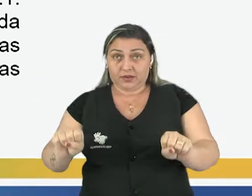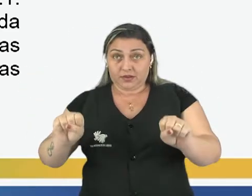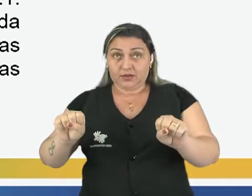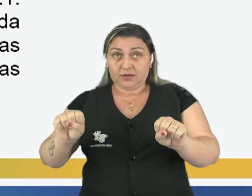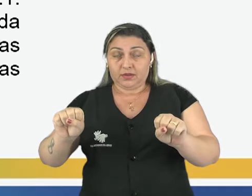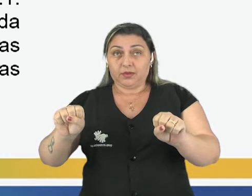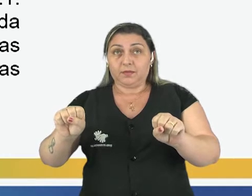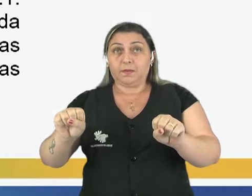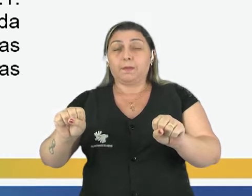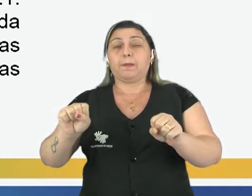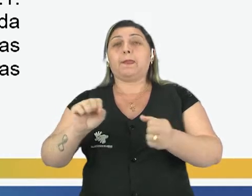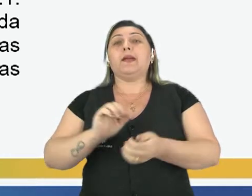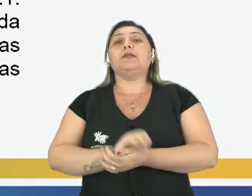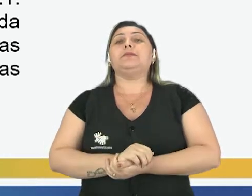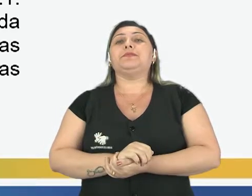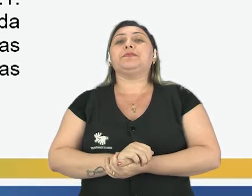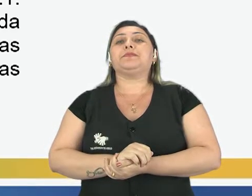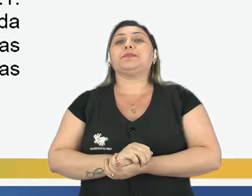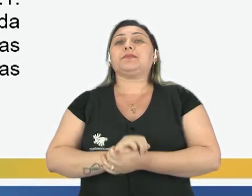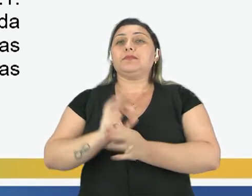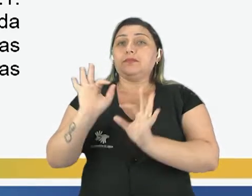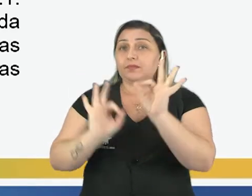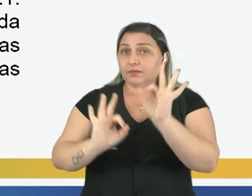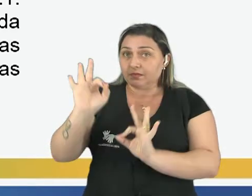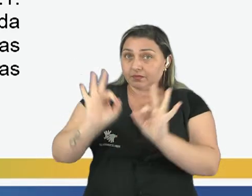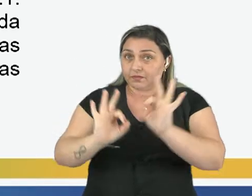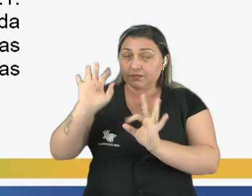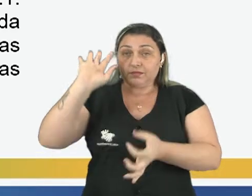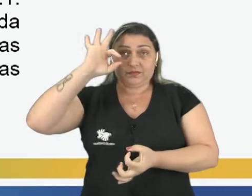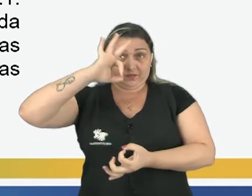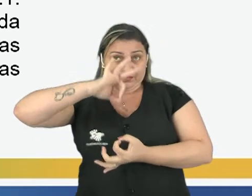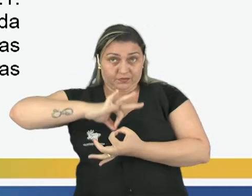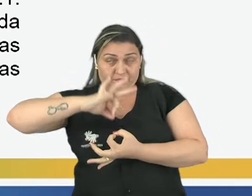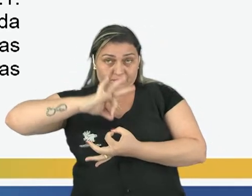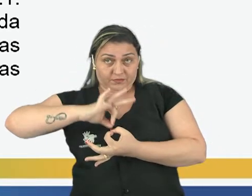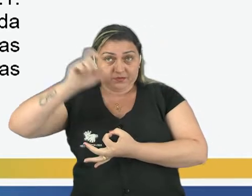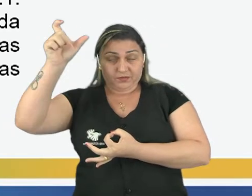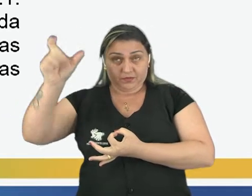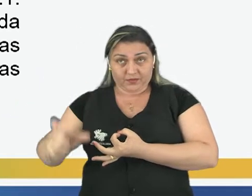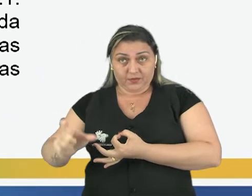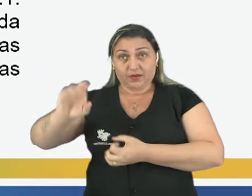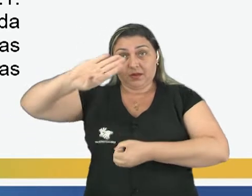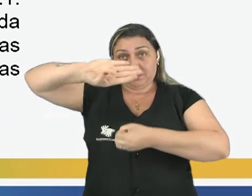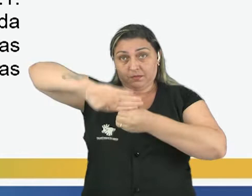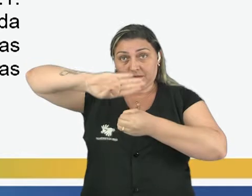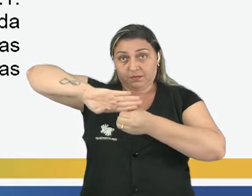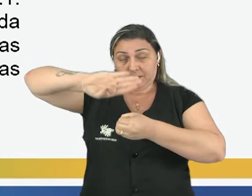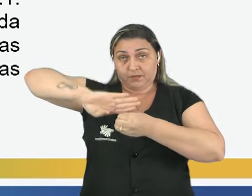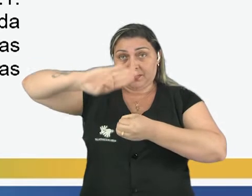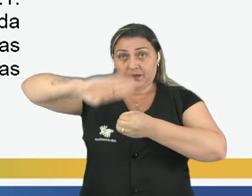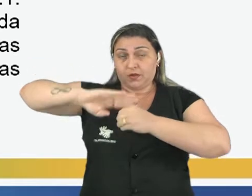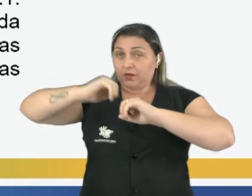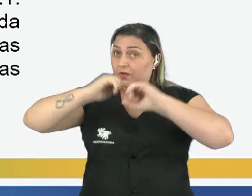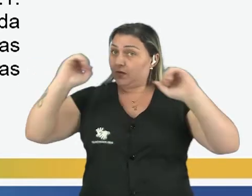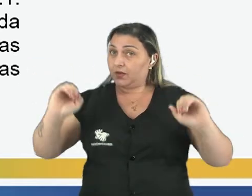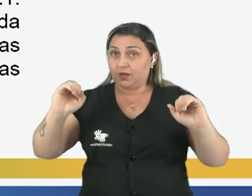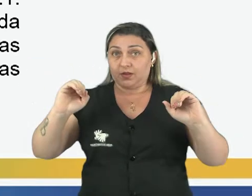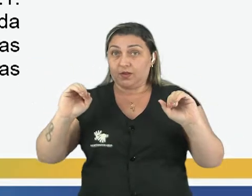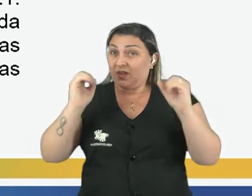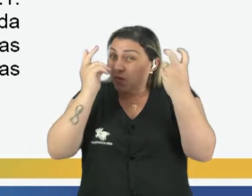celestial. Durante a formulação do zodíaco, os astrônomos babilônios não dividiram o